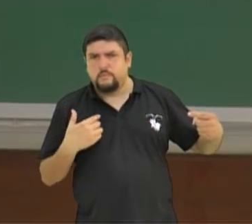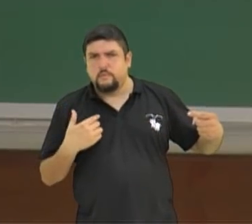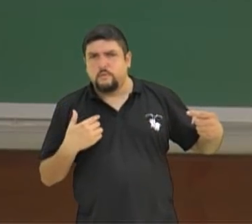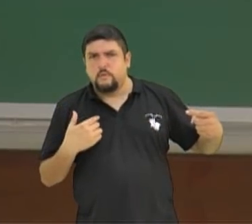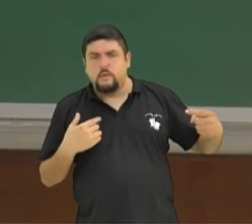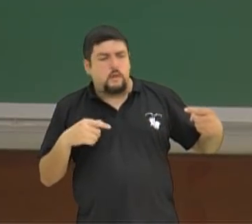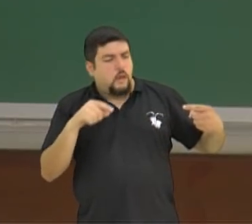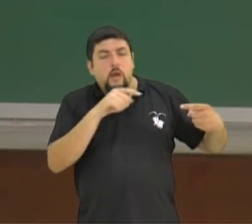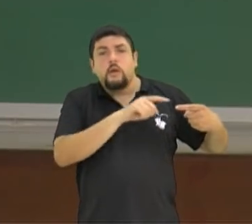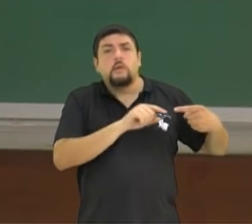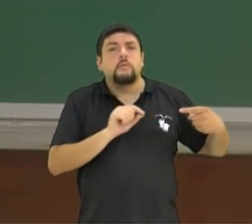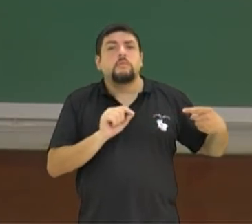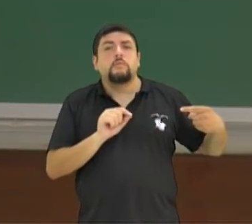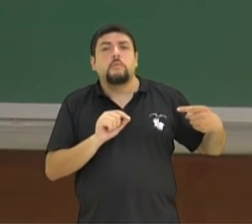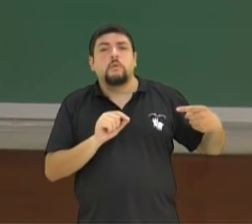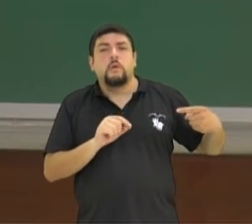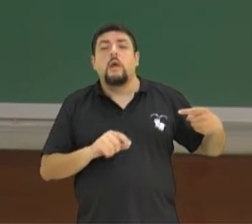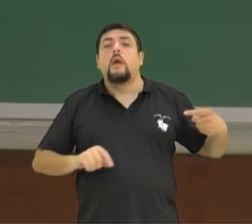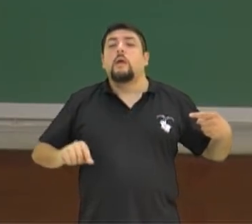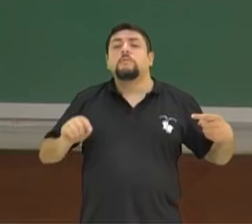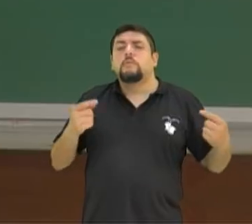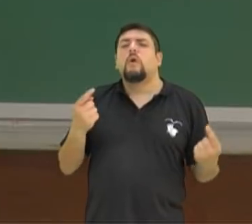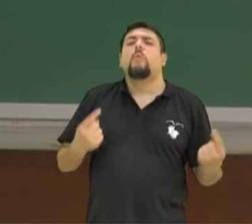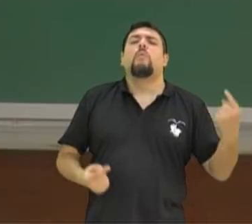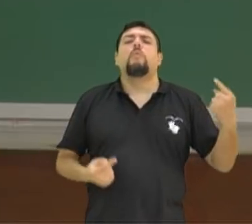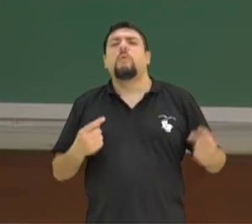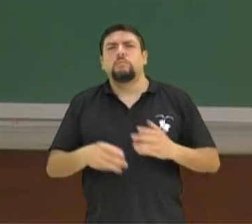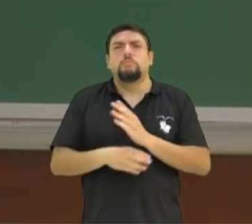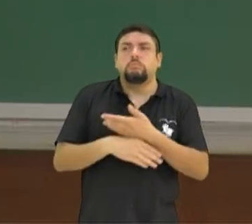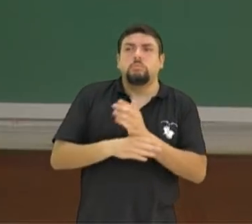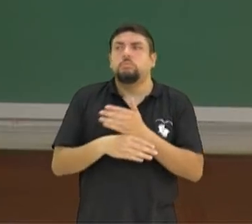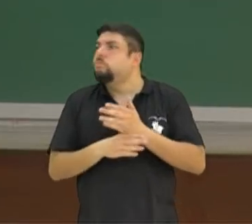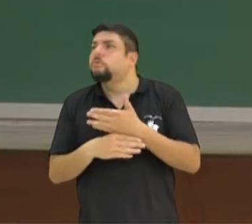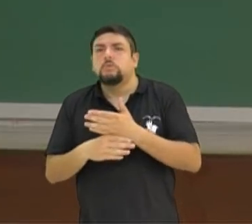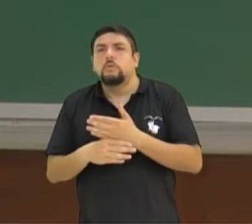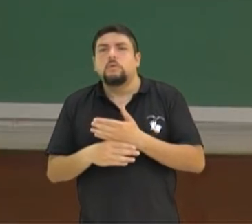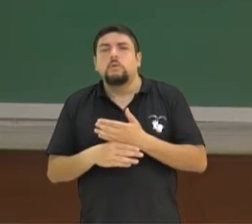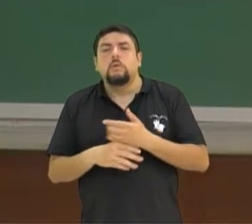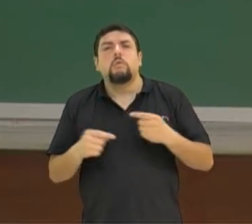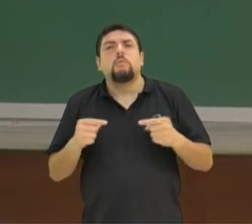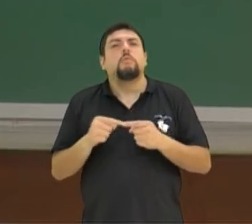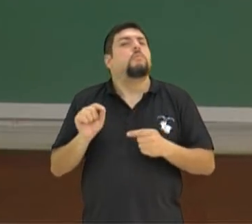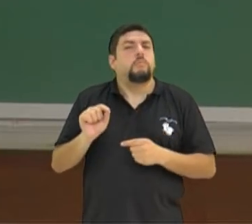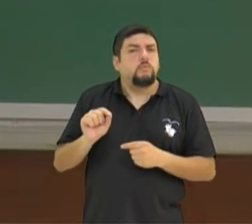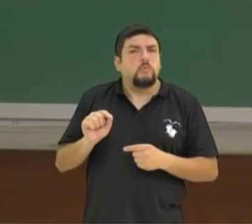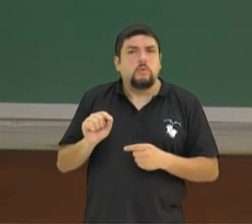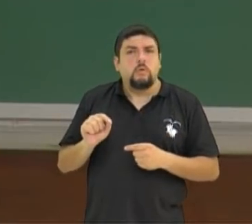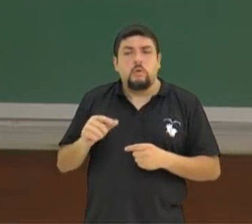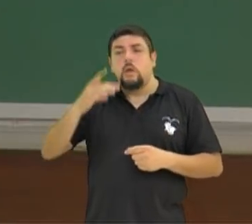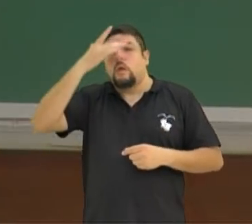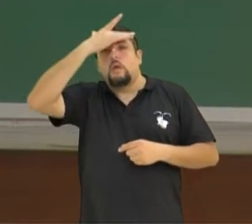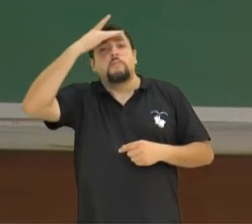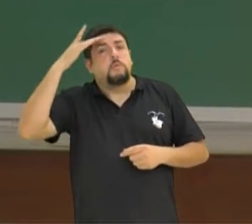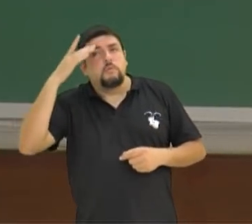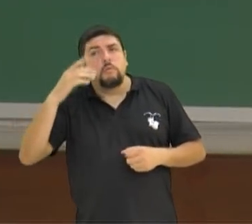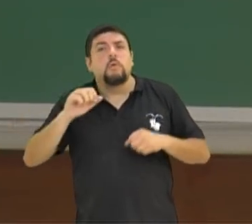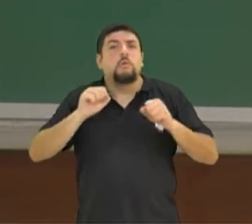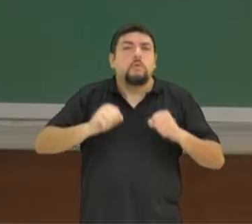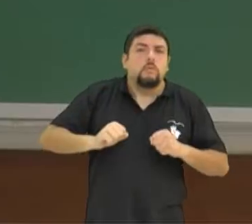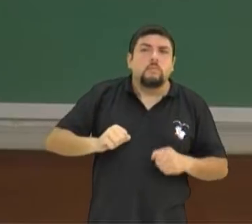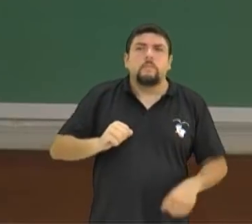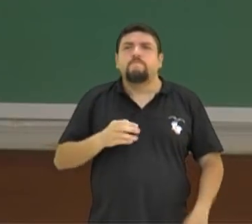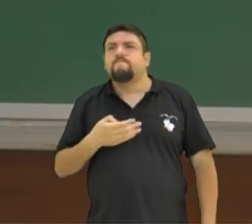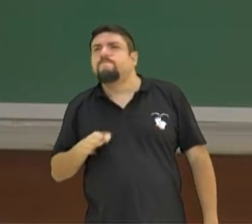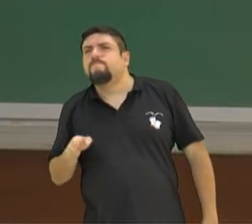perdida. Quem pode estar perdido ou perdida sem saber que direção seguir são pessoas ou